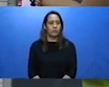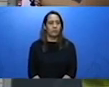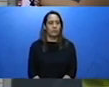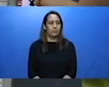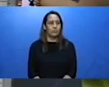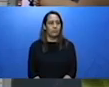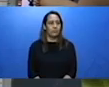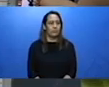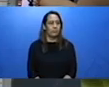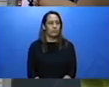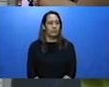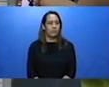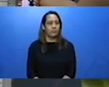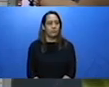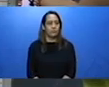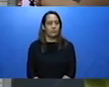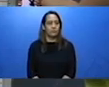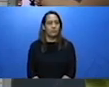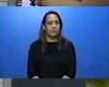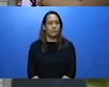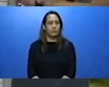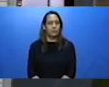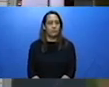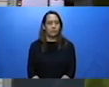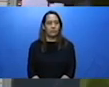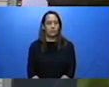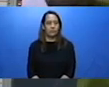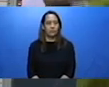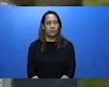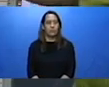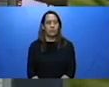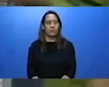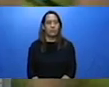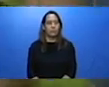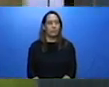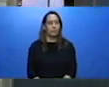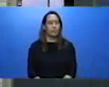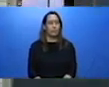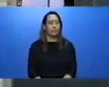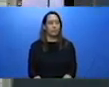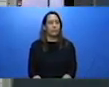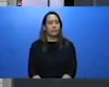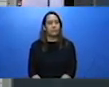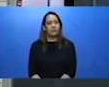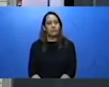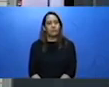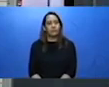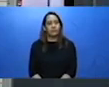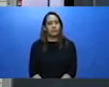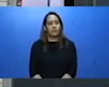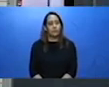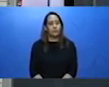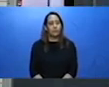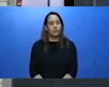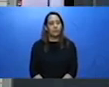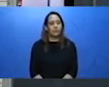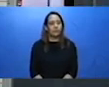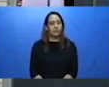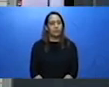frente. Desço e chuto, certo? Aqui, vamos fazer na linha.